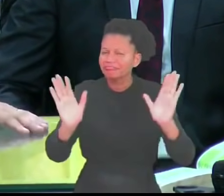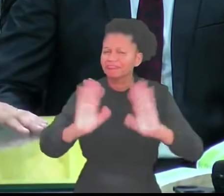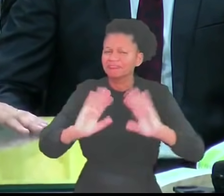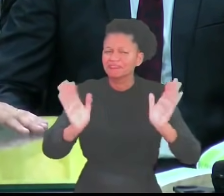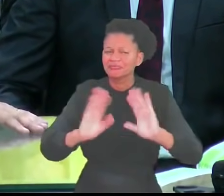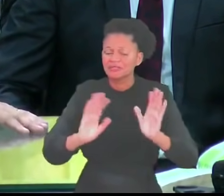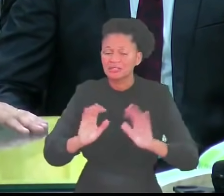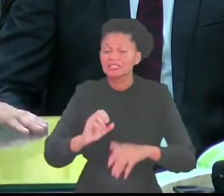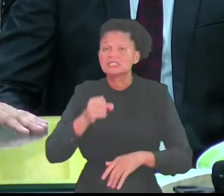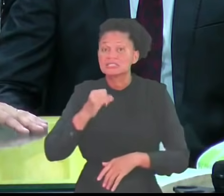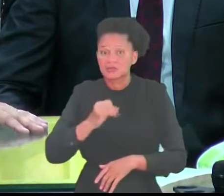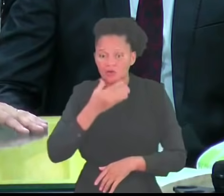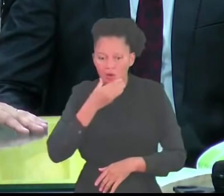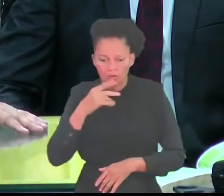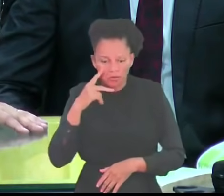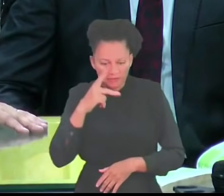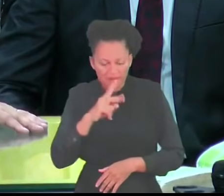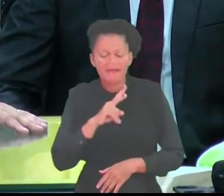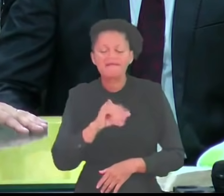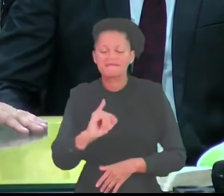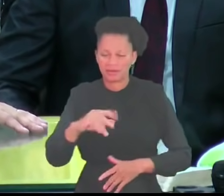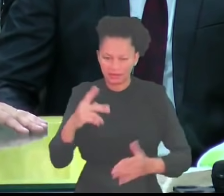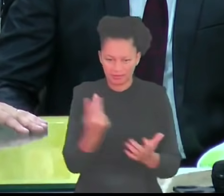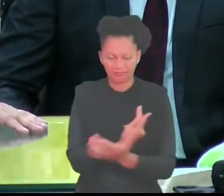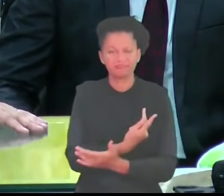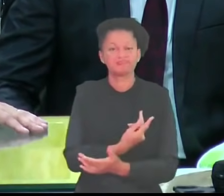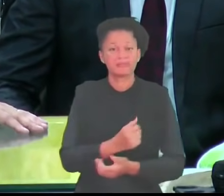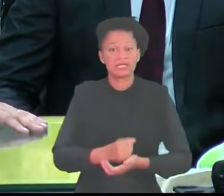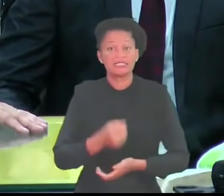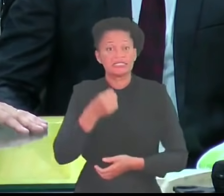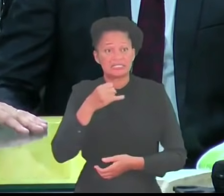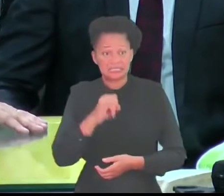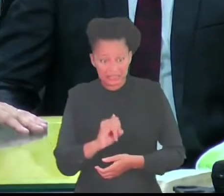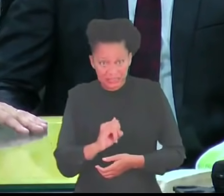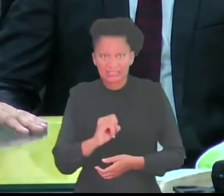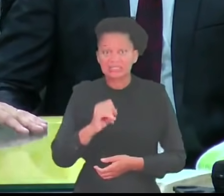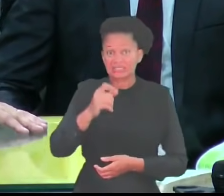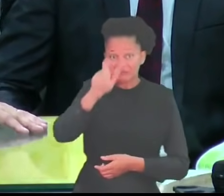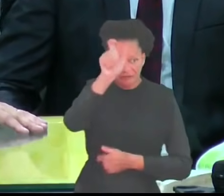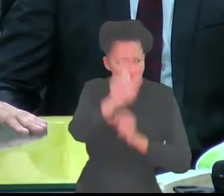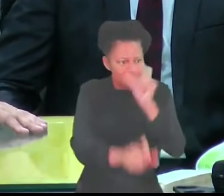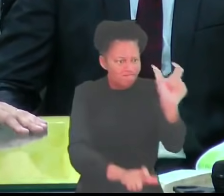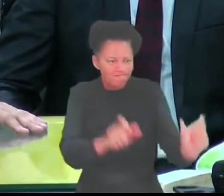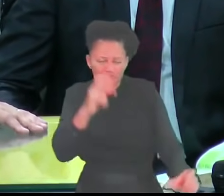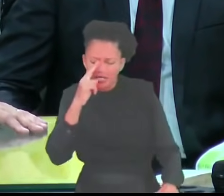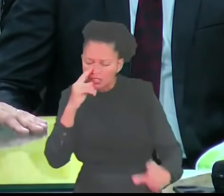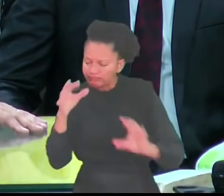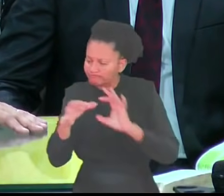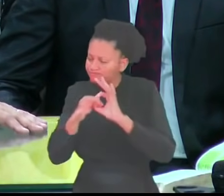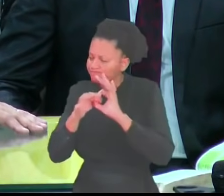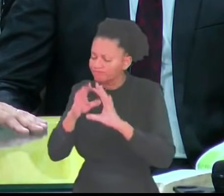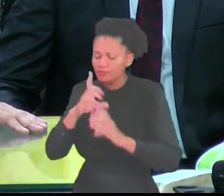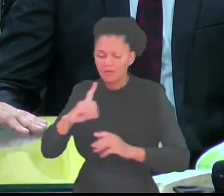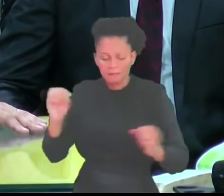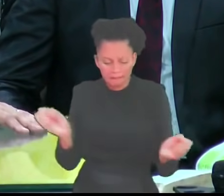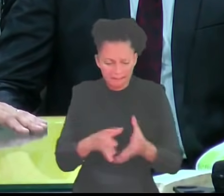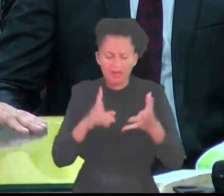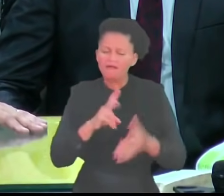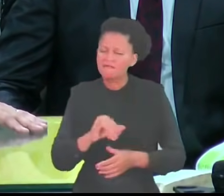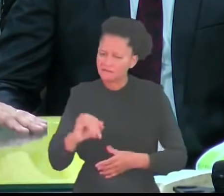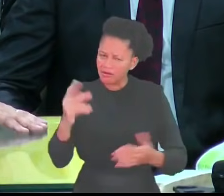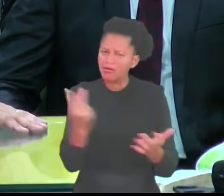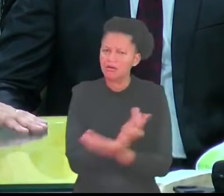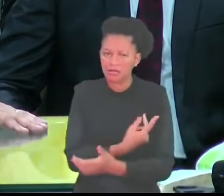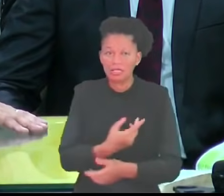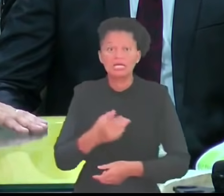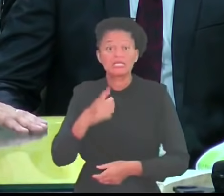Se tiver profeta, o milagre vai acontecer. Se tiver crente em comunhão com Deus, o milagre vai acontecer. Se